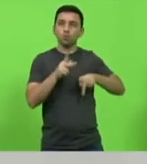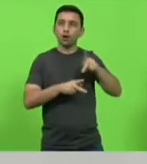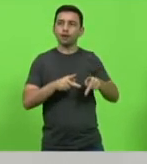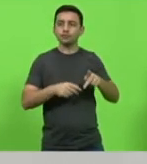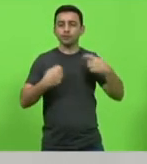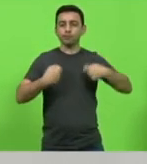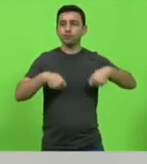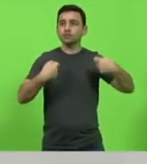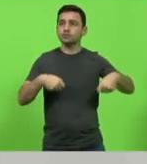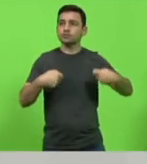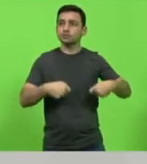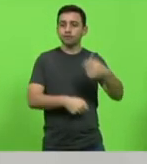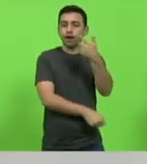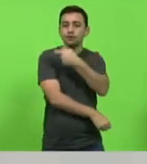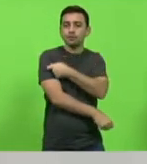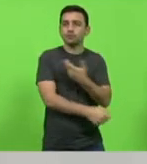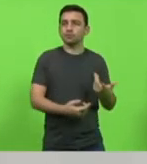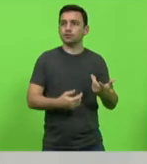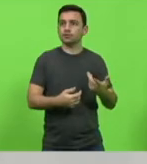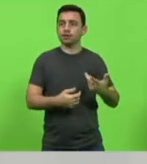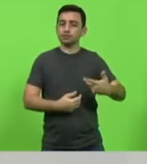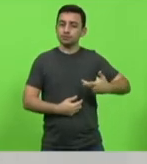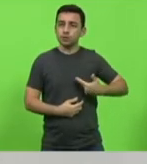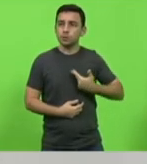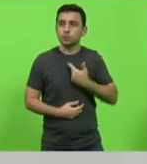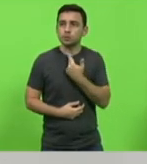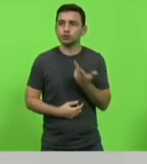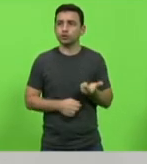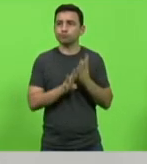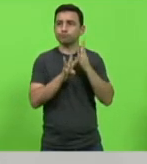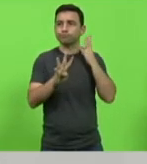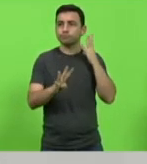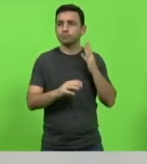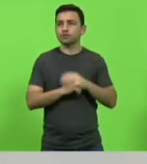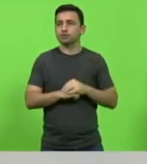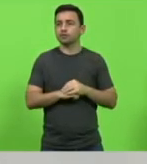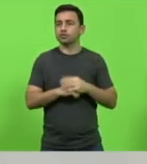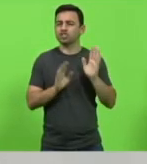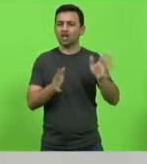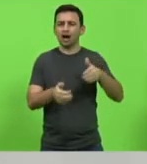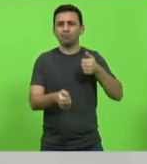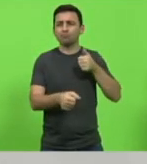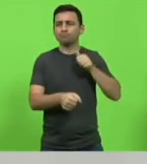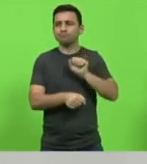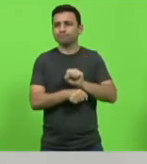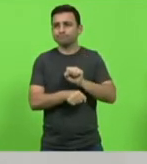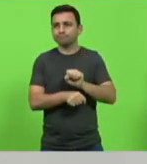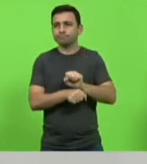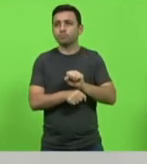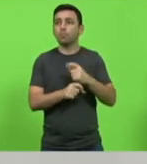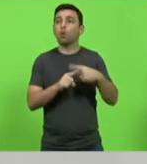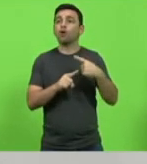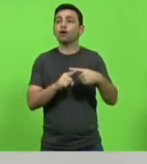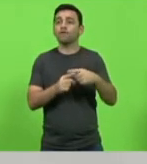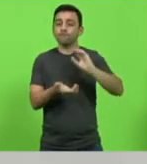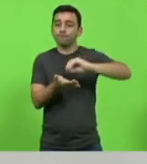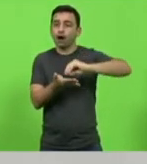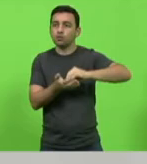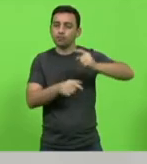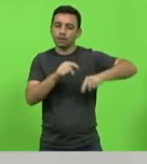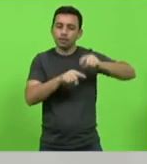vacina contra convide de cirurgias eletivas represadas também pela falta de insumos